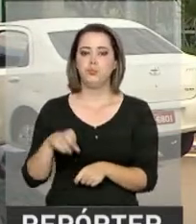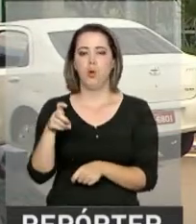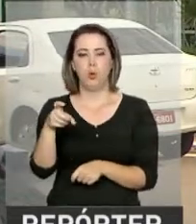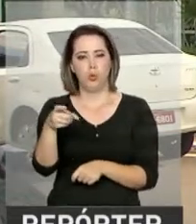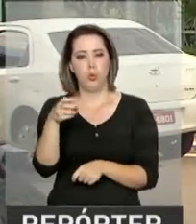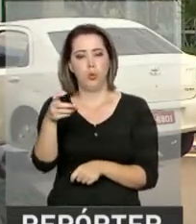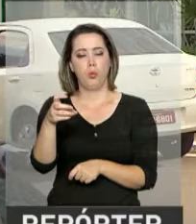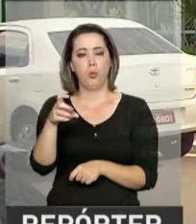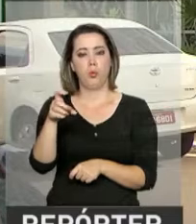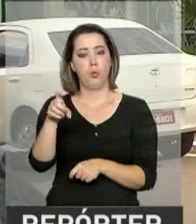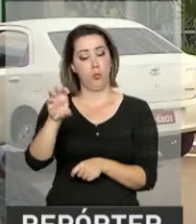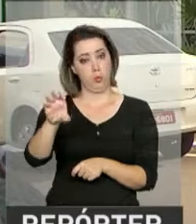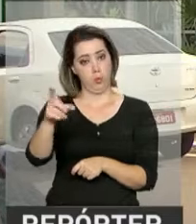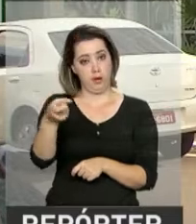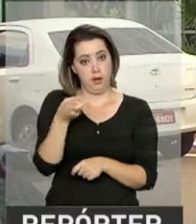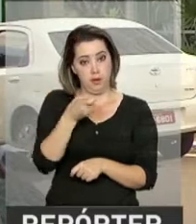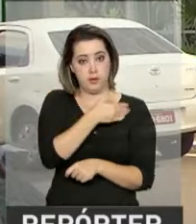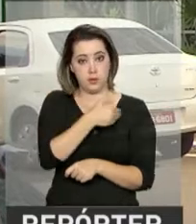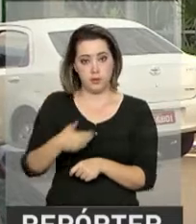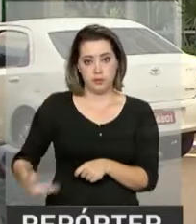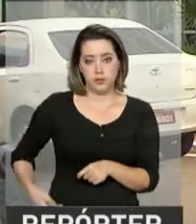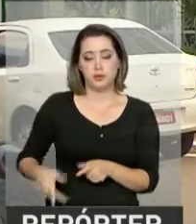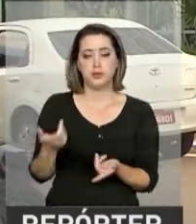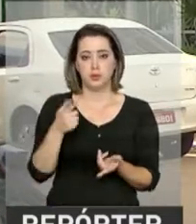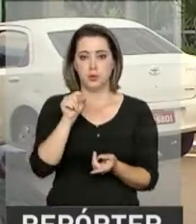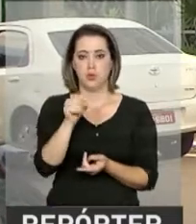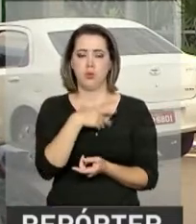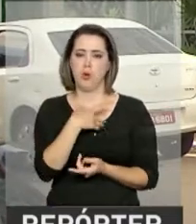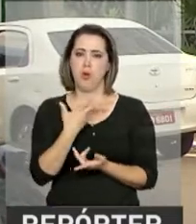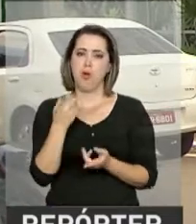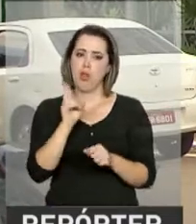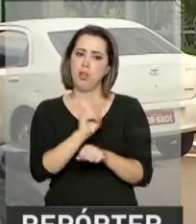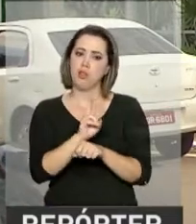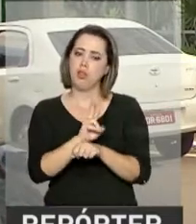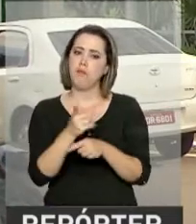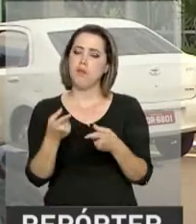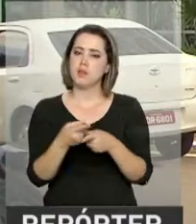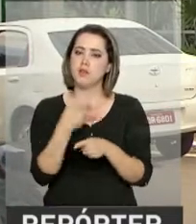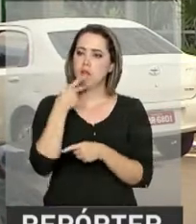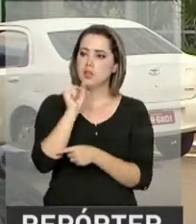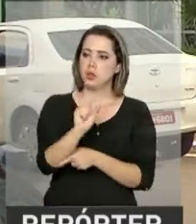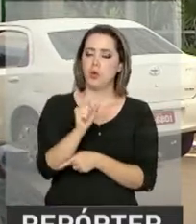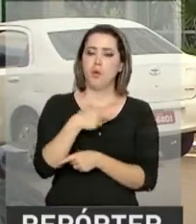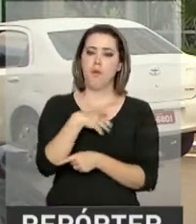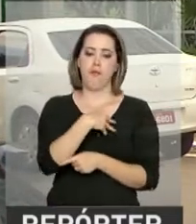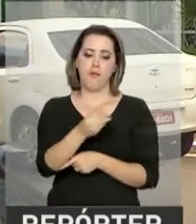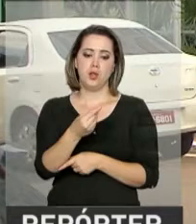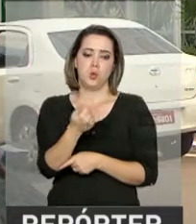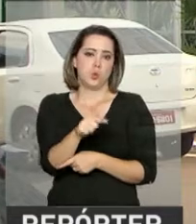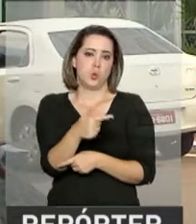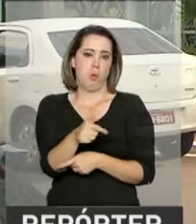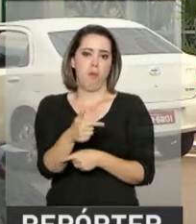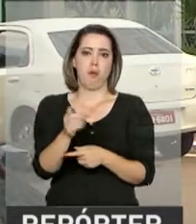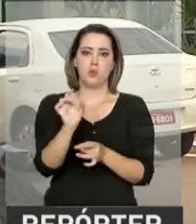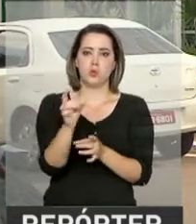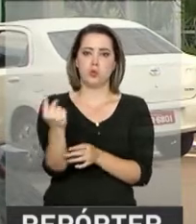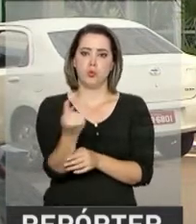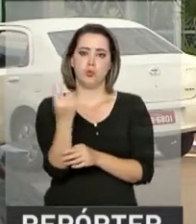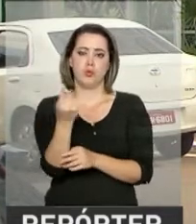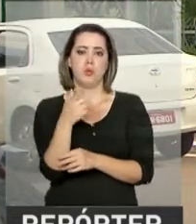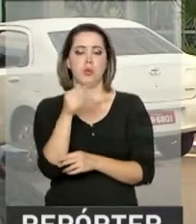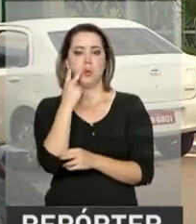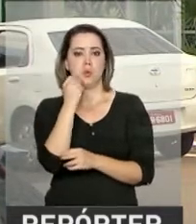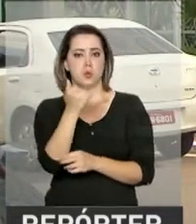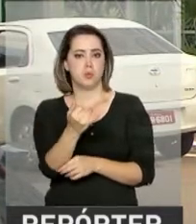aceitou a alegação da defesa de que os filhos dela com o ex governador sérgio cabral não poderiam ficar privados do convívio